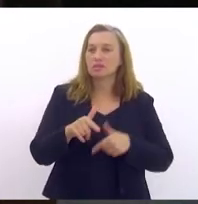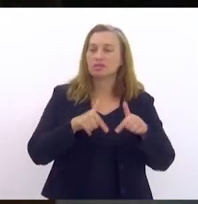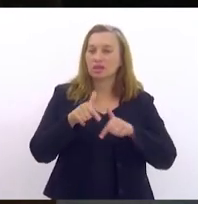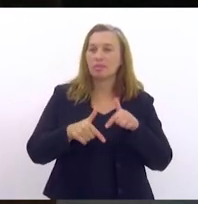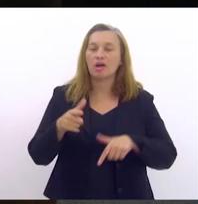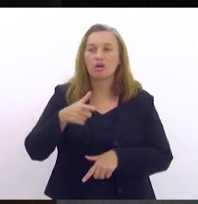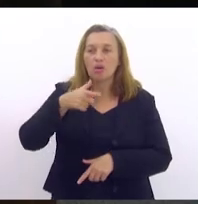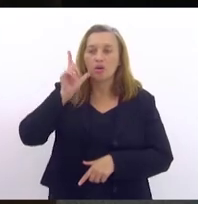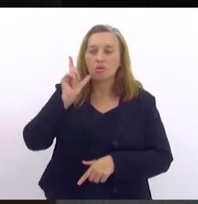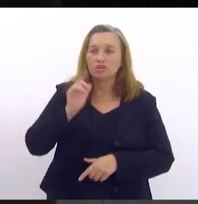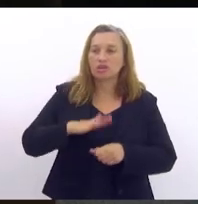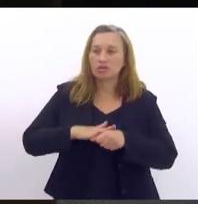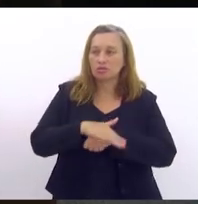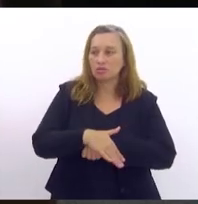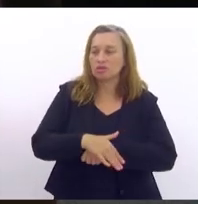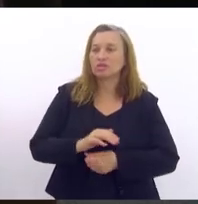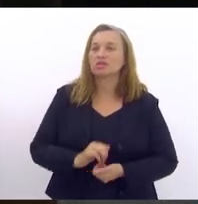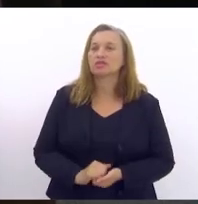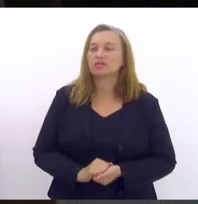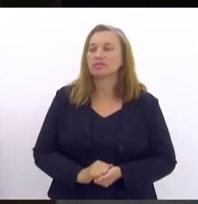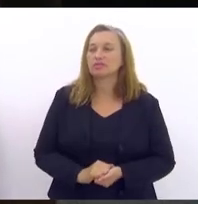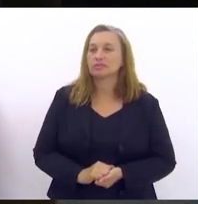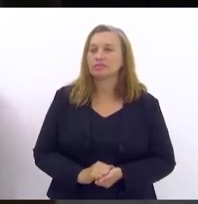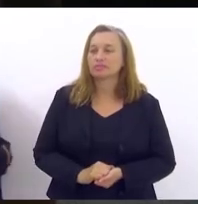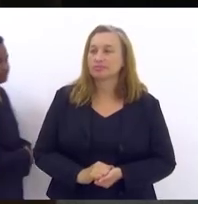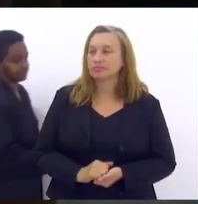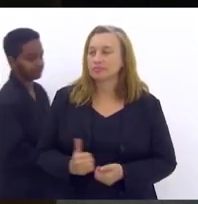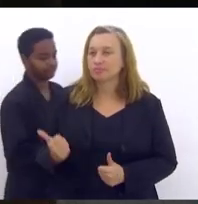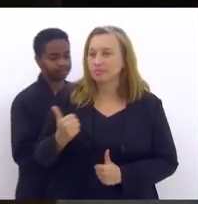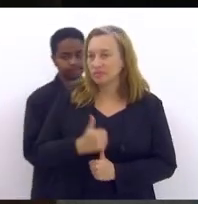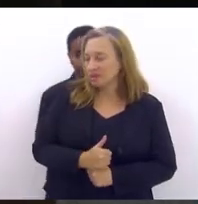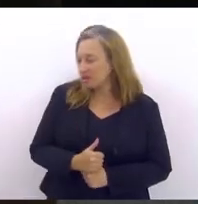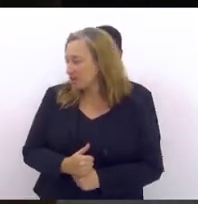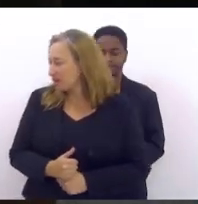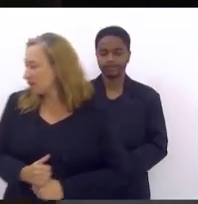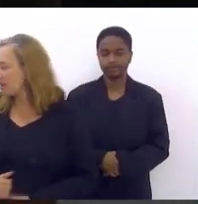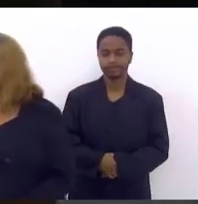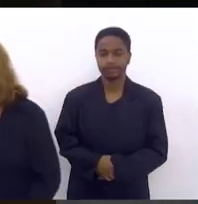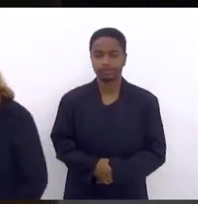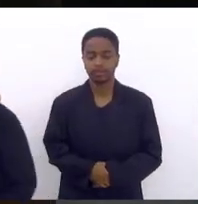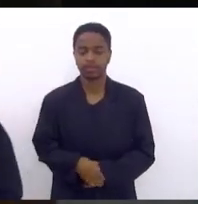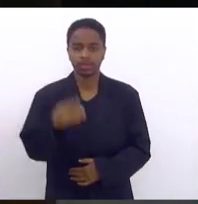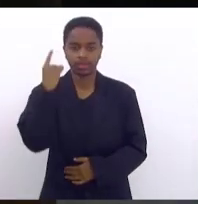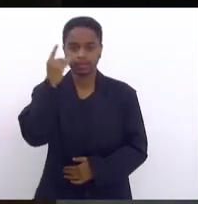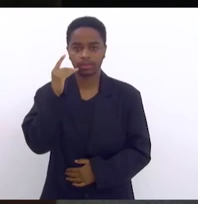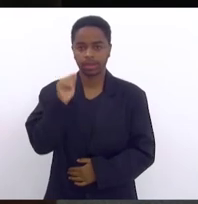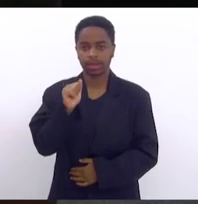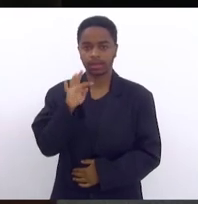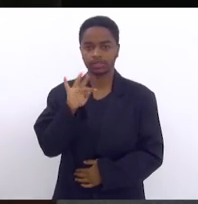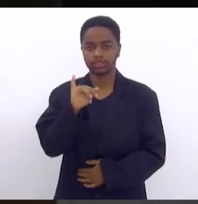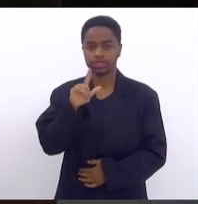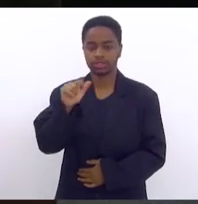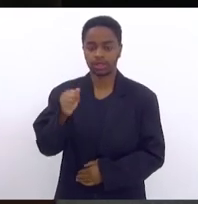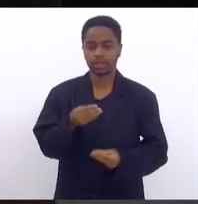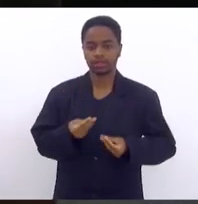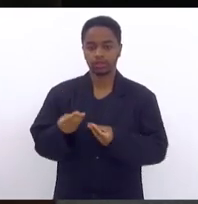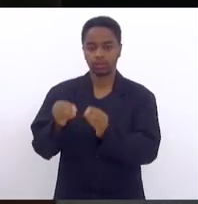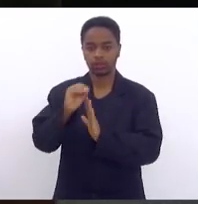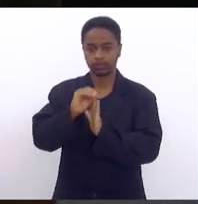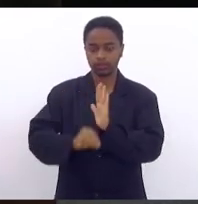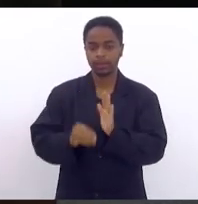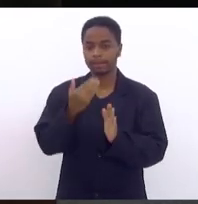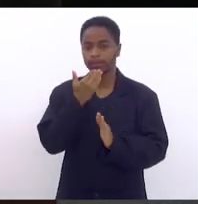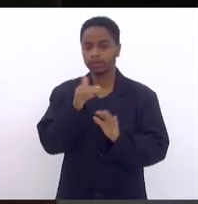ontem à noite, tarde da noite, que após receber um ofício do deputado Átila Nunes pedindo uma reunião com o secretário